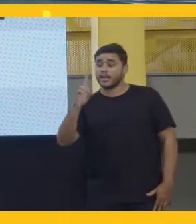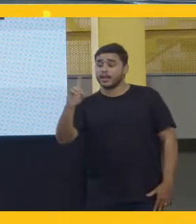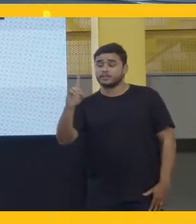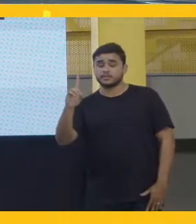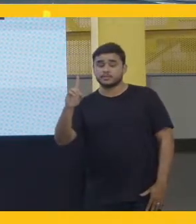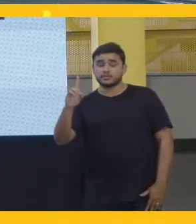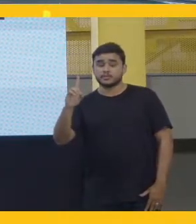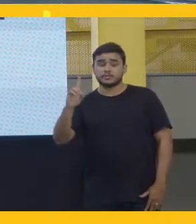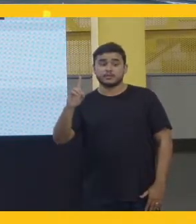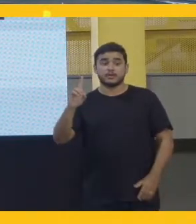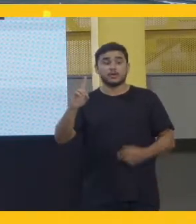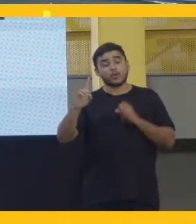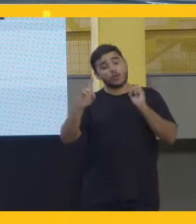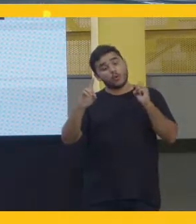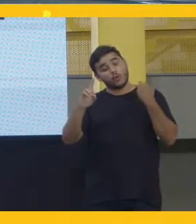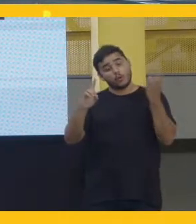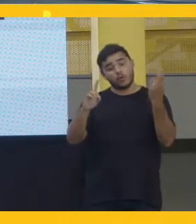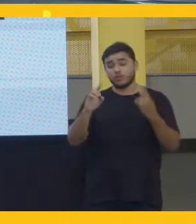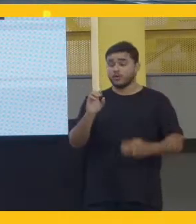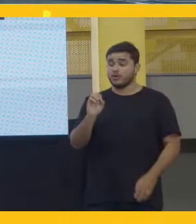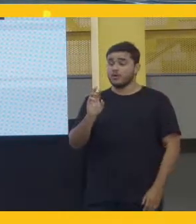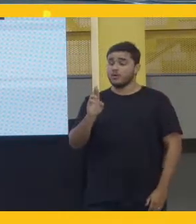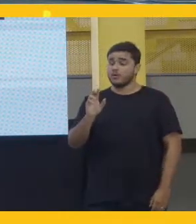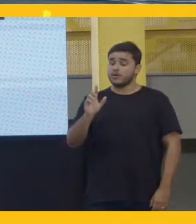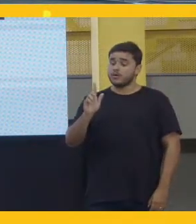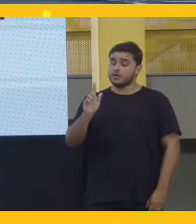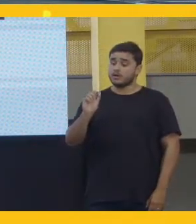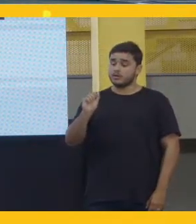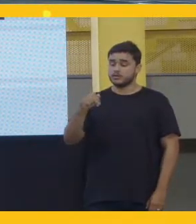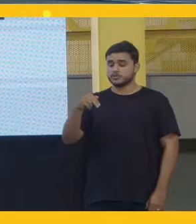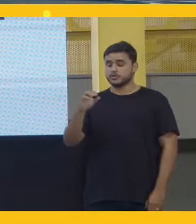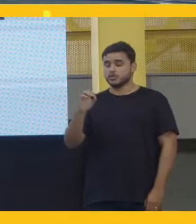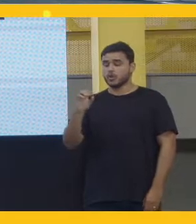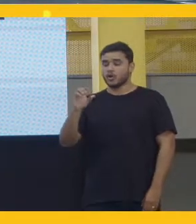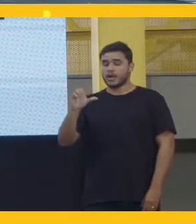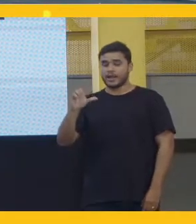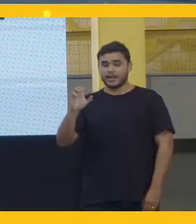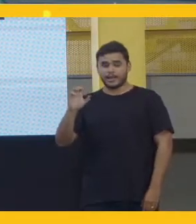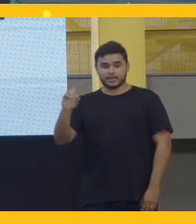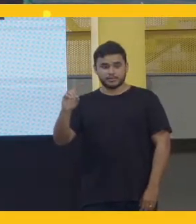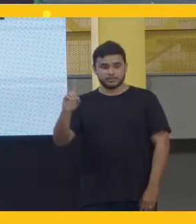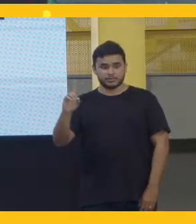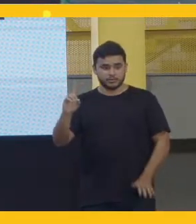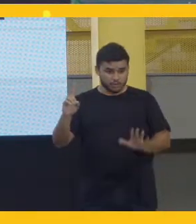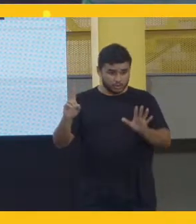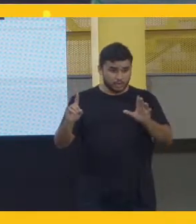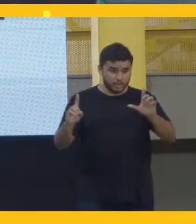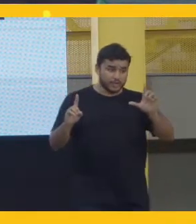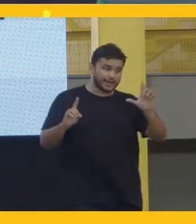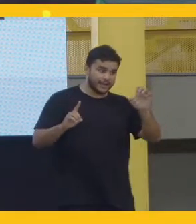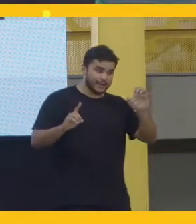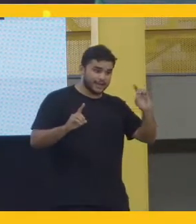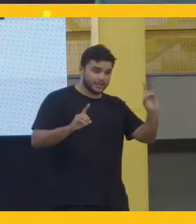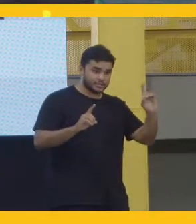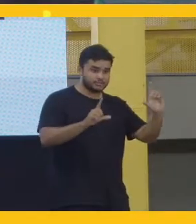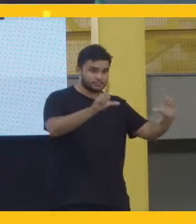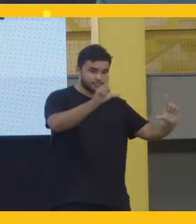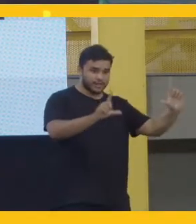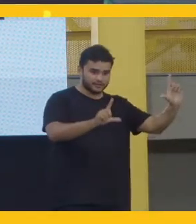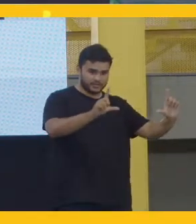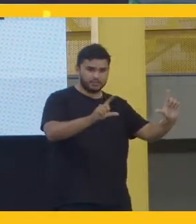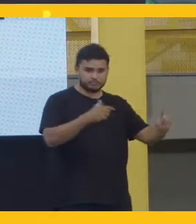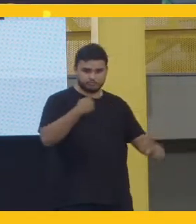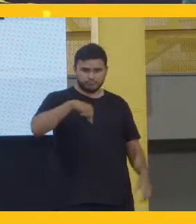de Organo LED, que é a TV que tem o preto mais preto. Quando você vai